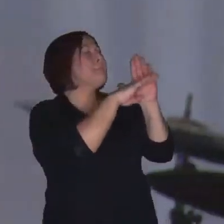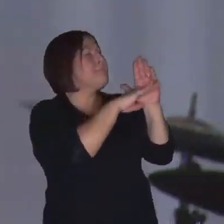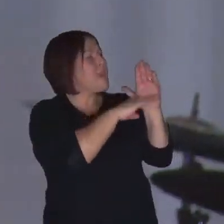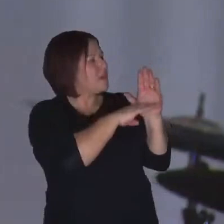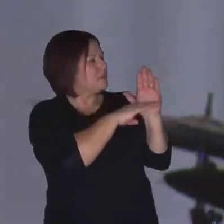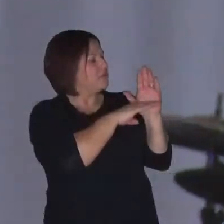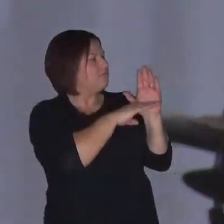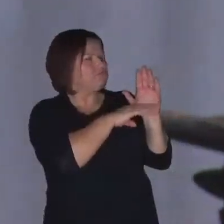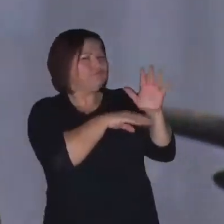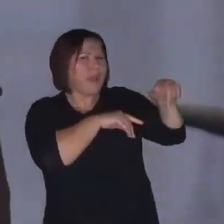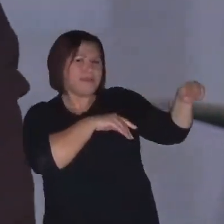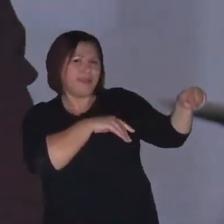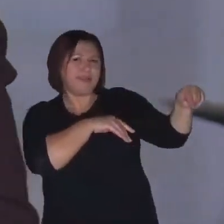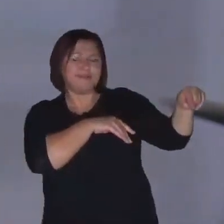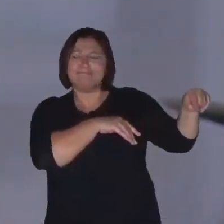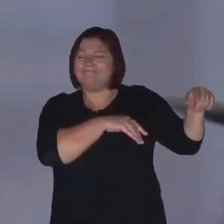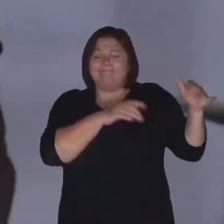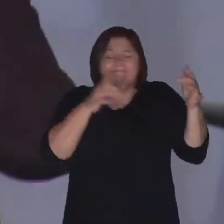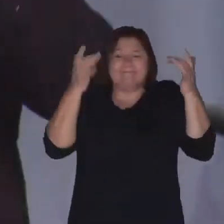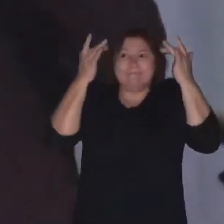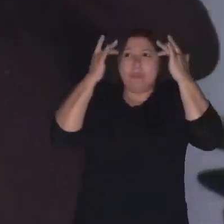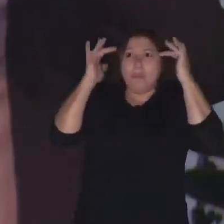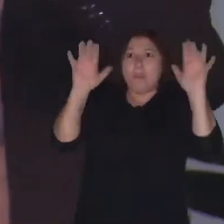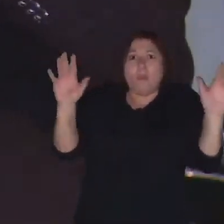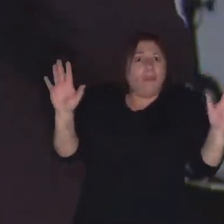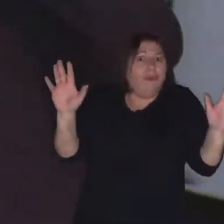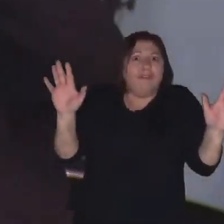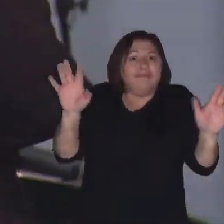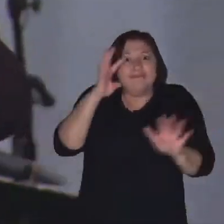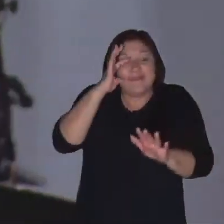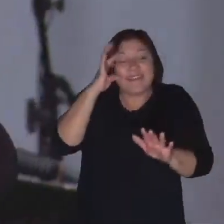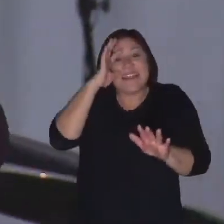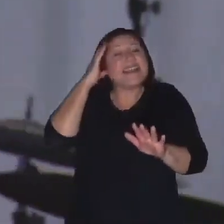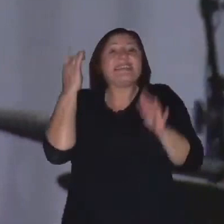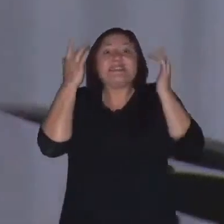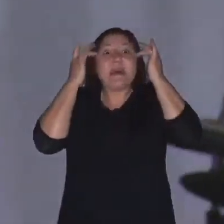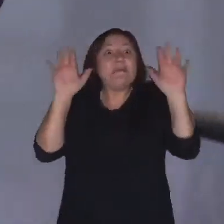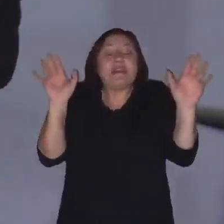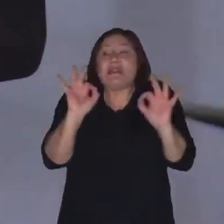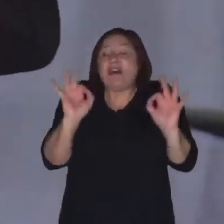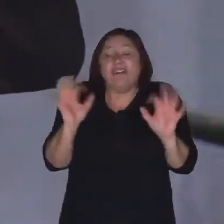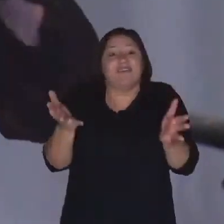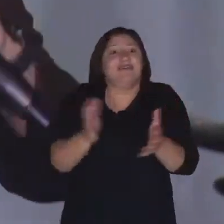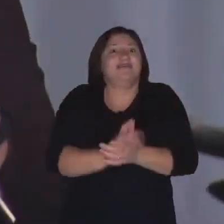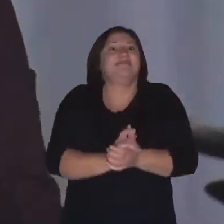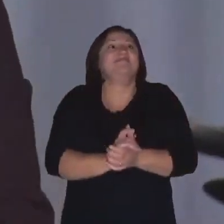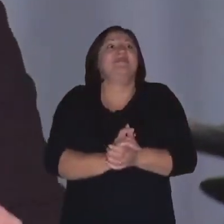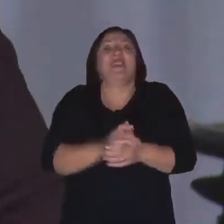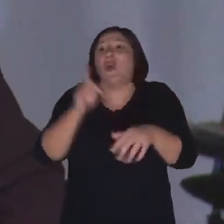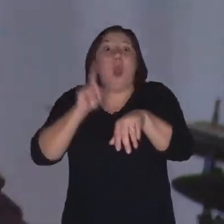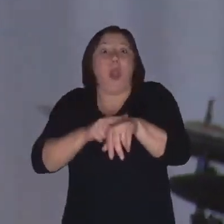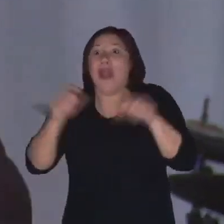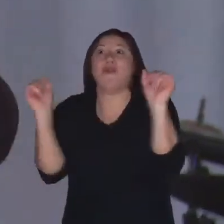Oh! Aleluia! Aleluia! Estou aprendendo mesmo, que agora a igreja ia dar tanto glória a Deus, que os voluntários aqui não são muito pentecostais.